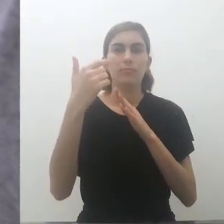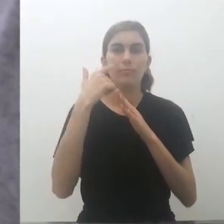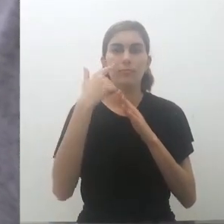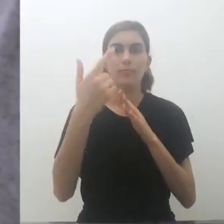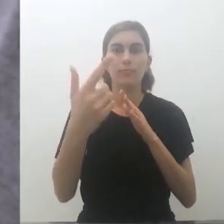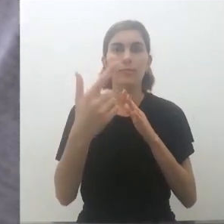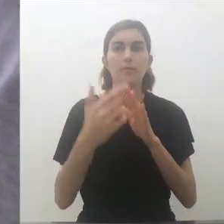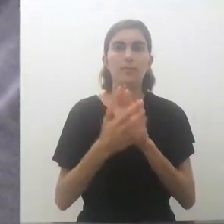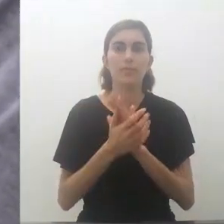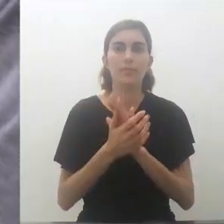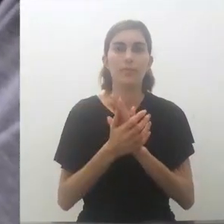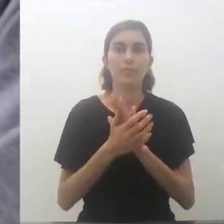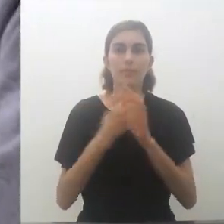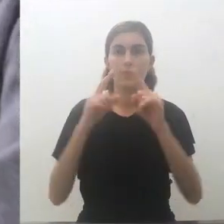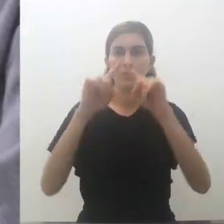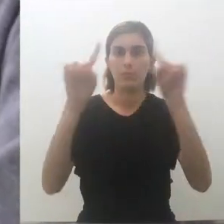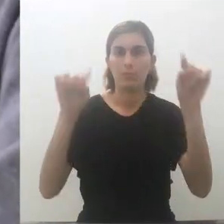cubo,